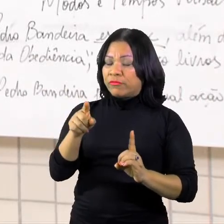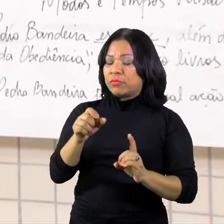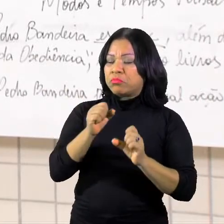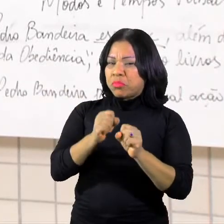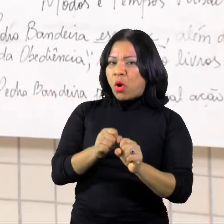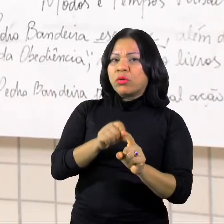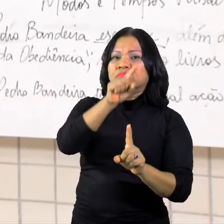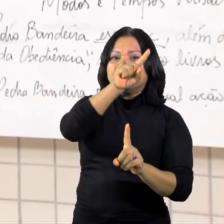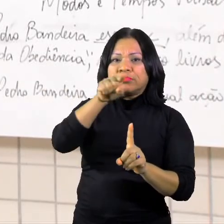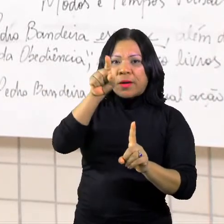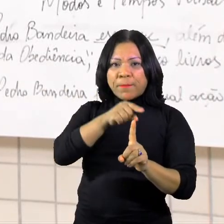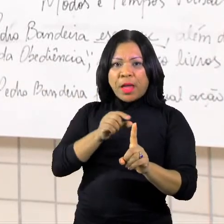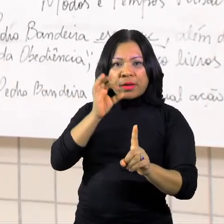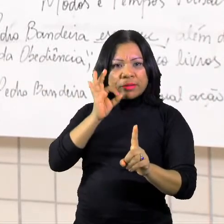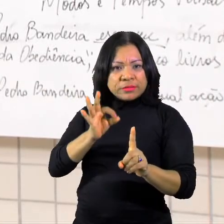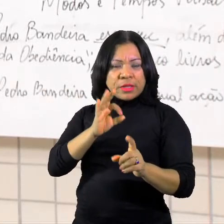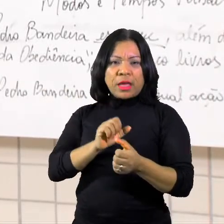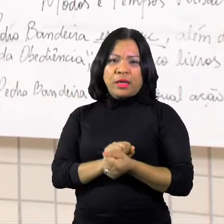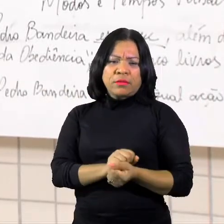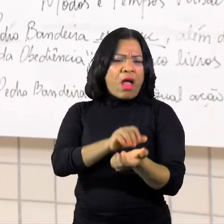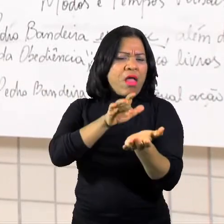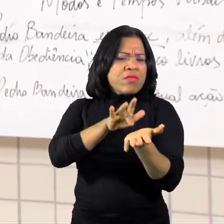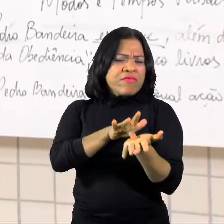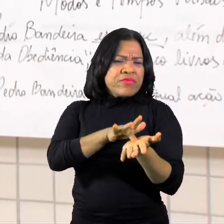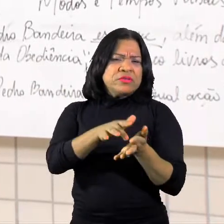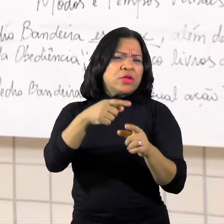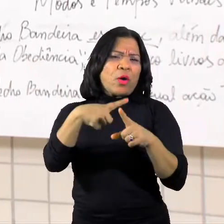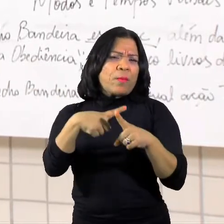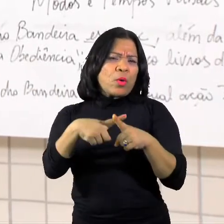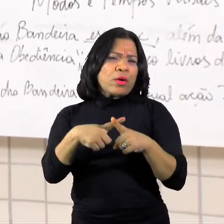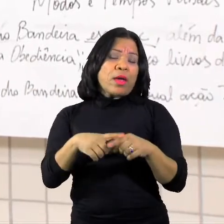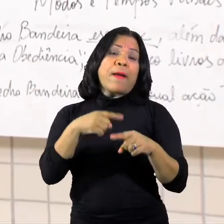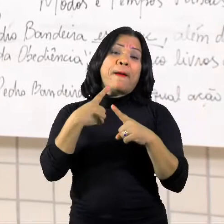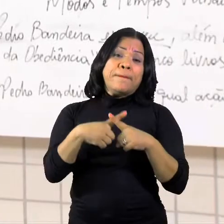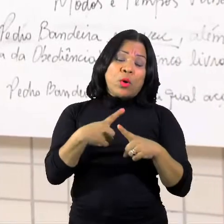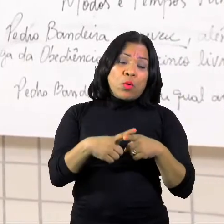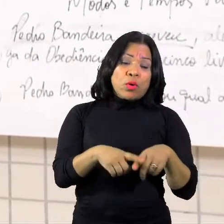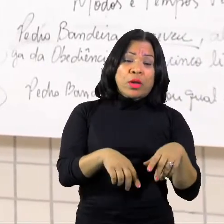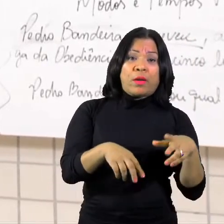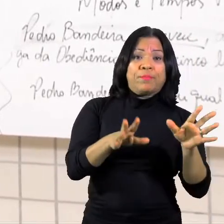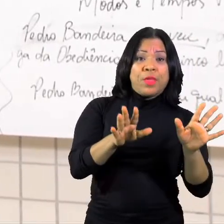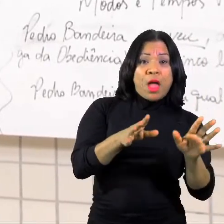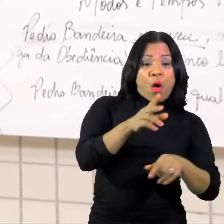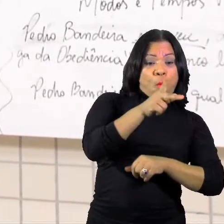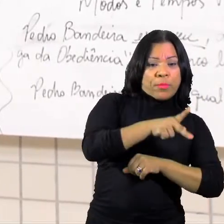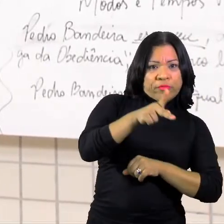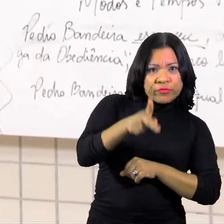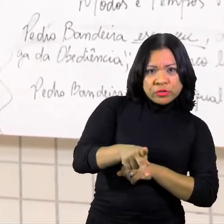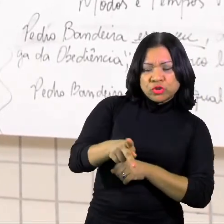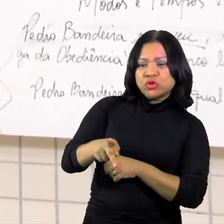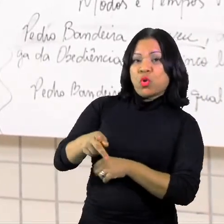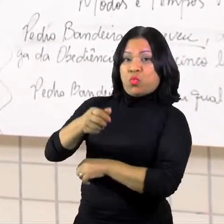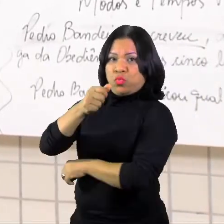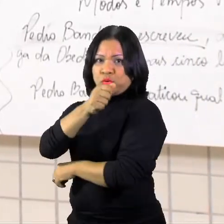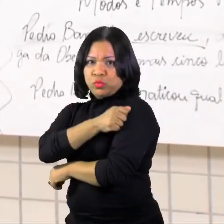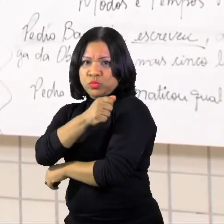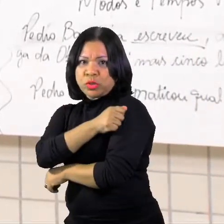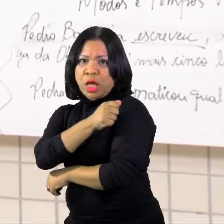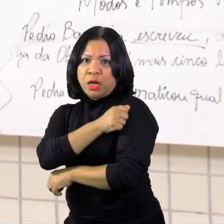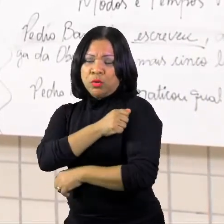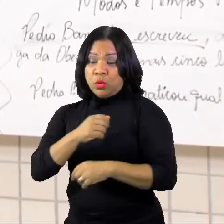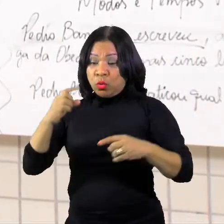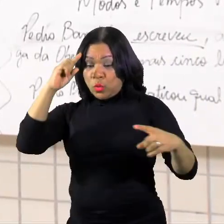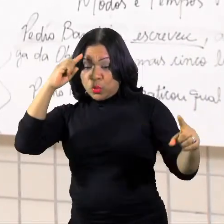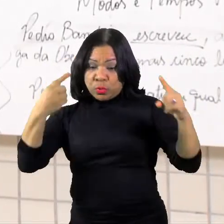correta. Era invejável por quê? Porque tanto os professores quanto os alunos, eles decidiam as coisas